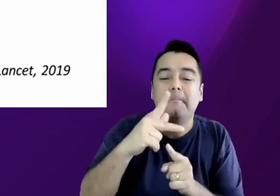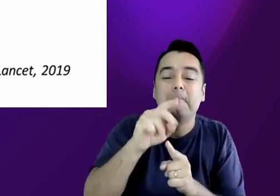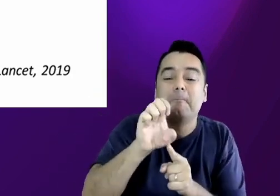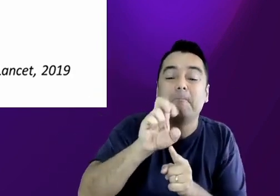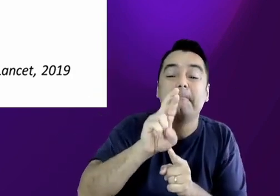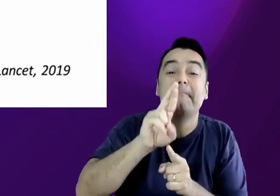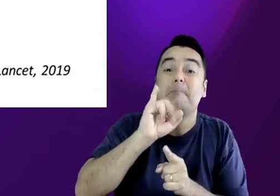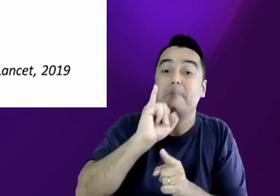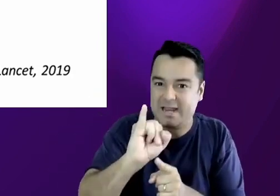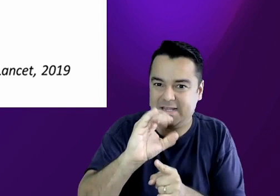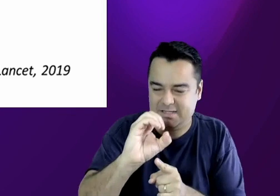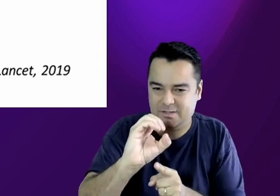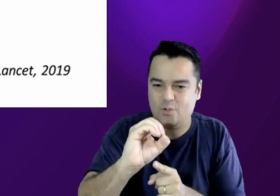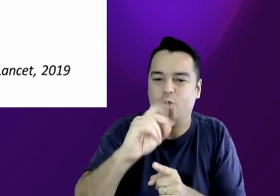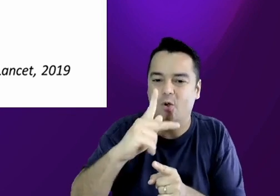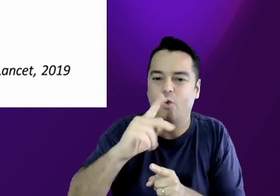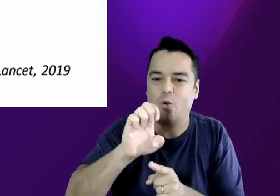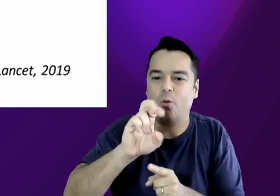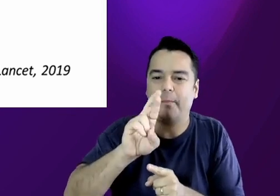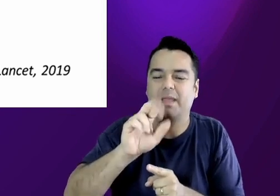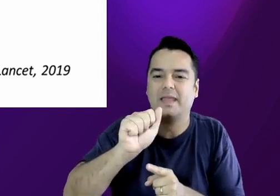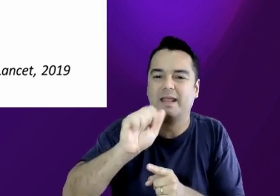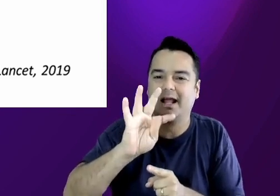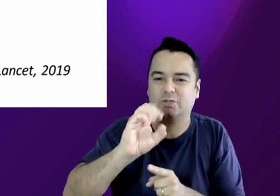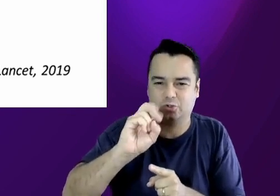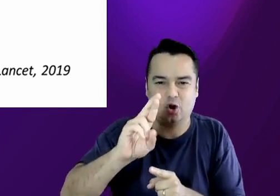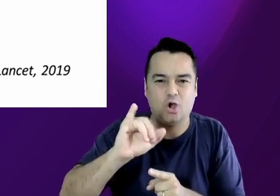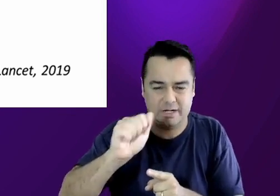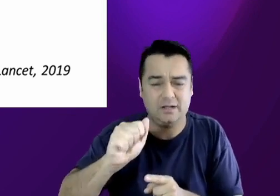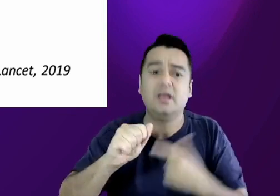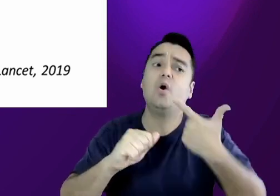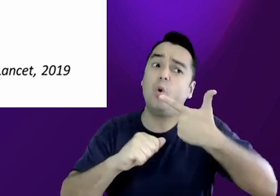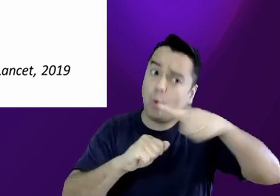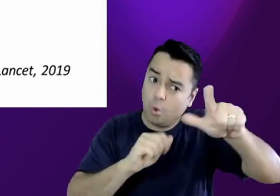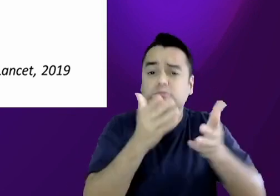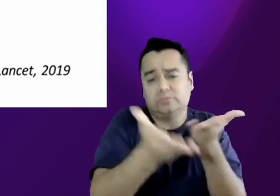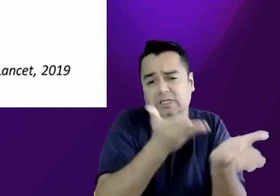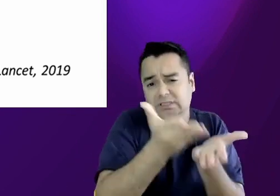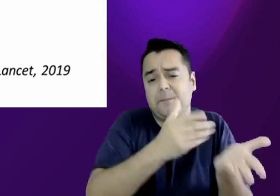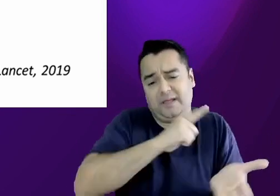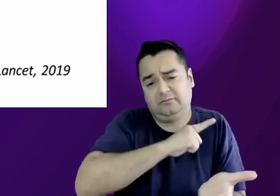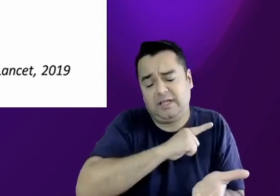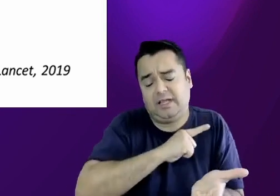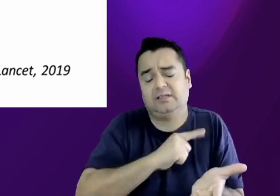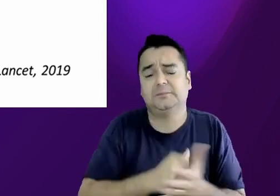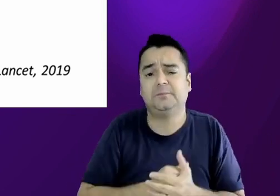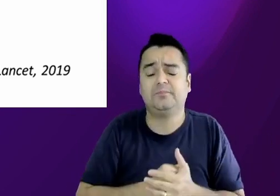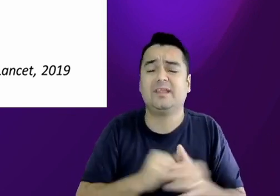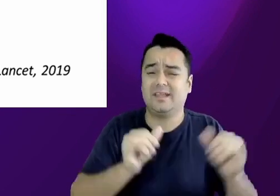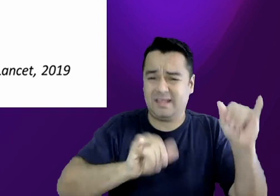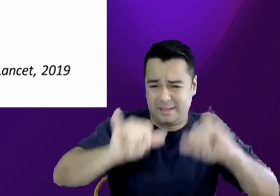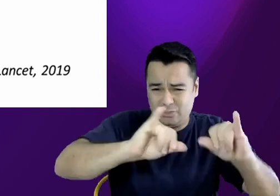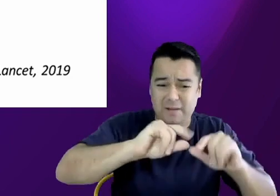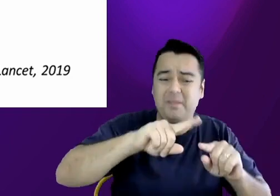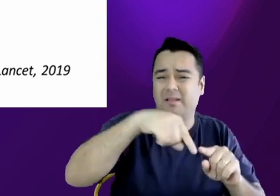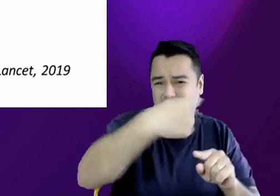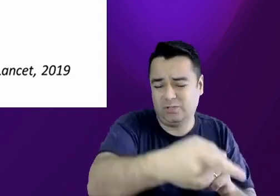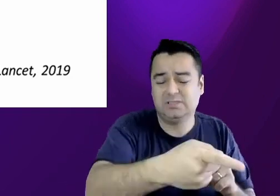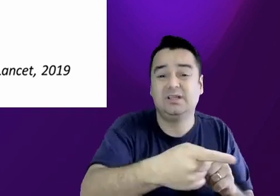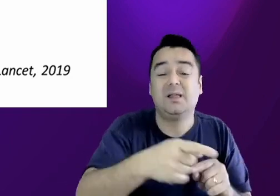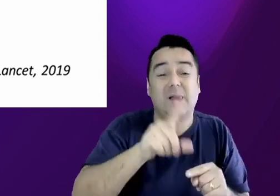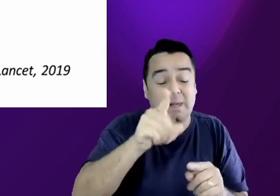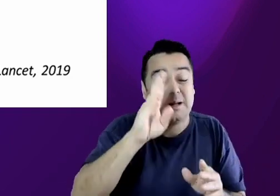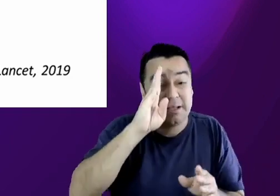perioperatória, né, que é a outra possibilidade de tratamento que a gente tem para esses pacientes, o estudo que hoje em dia fundamenta a